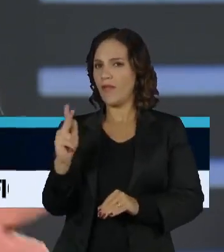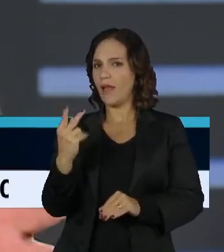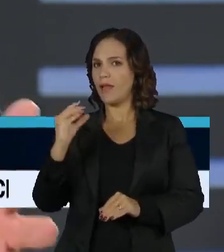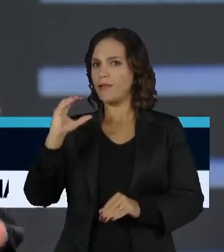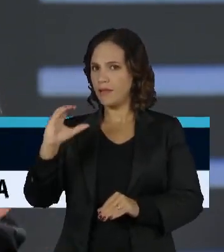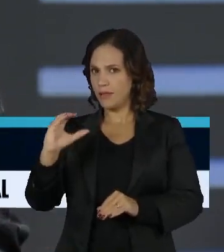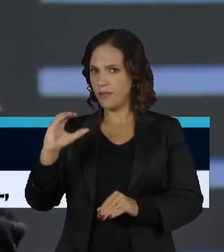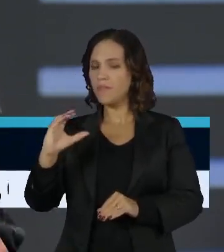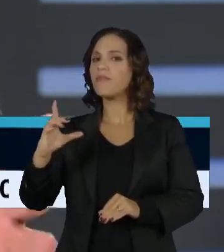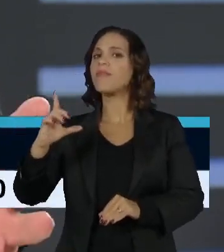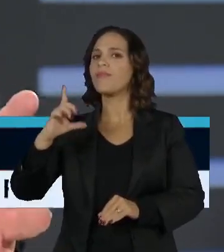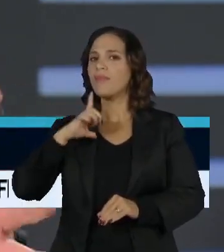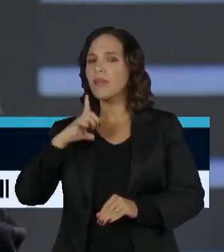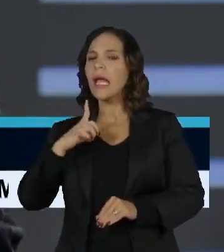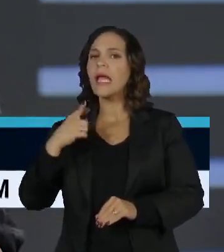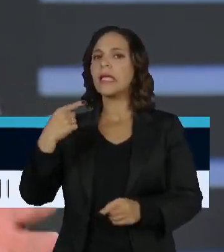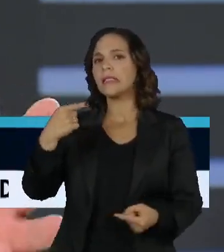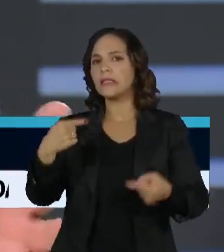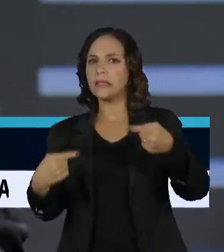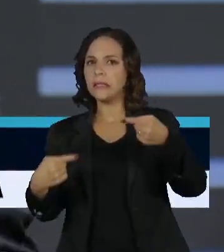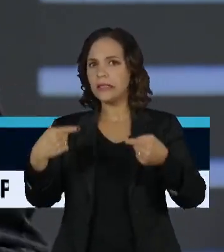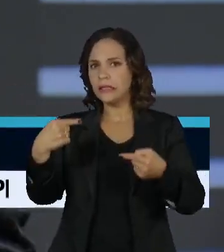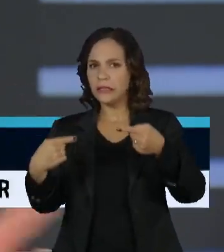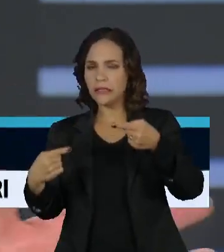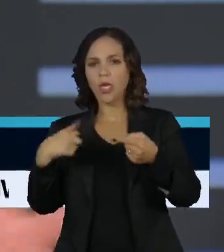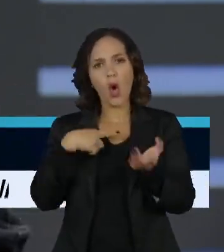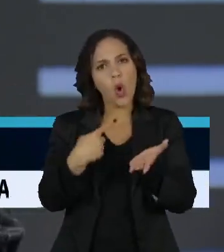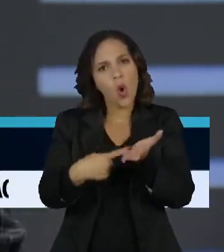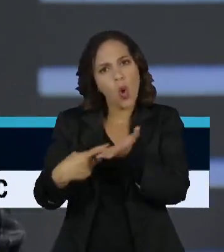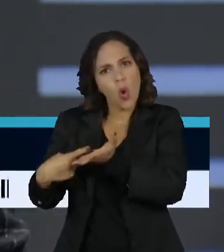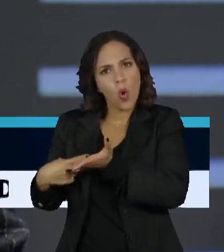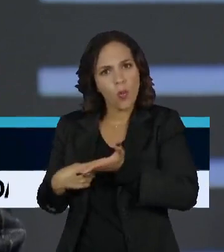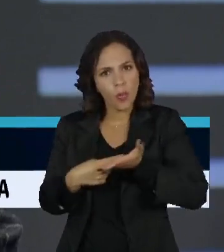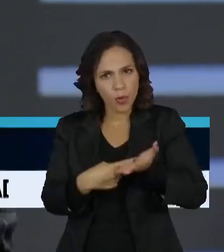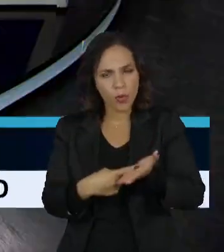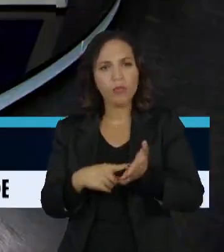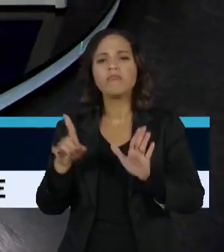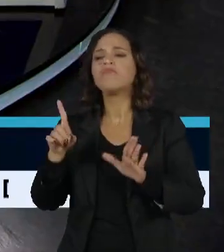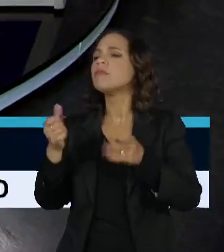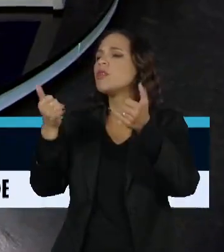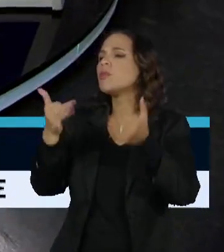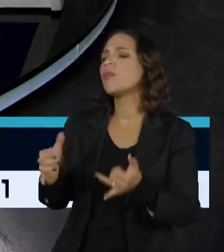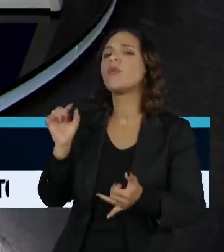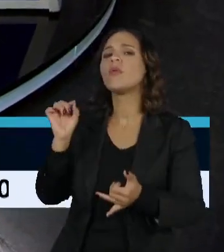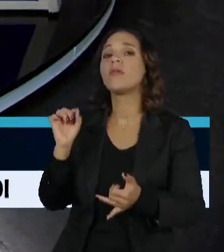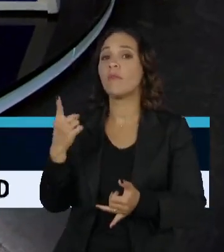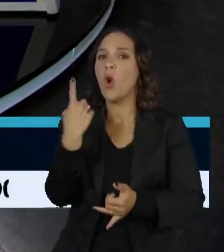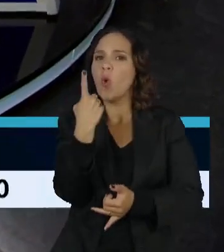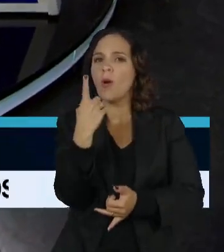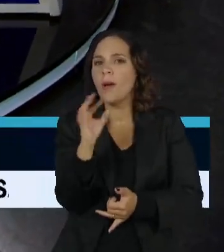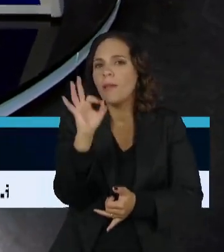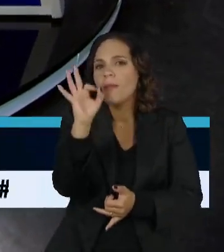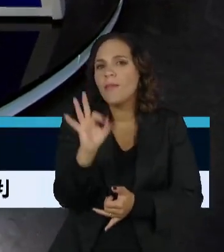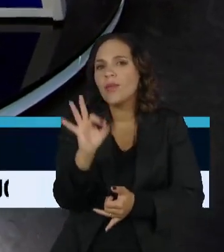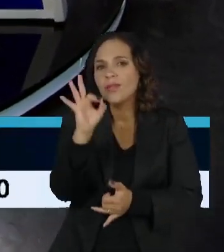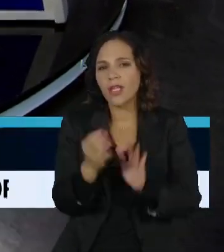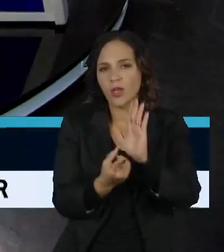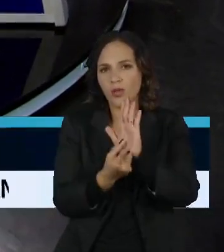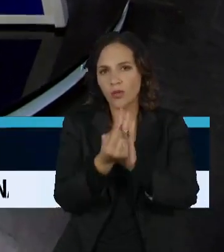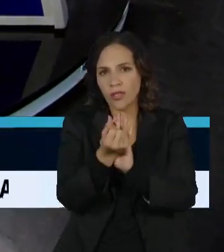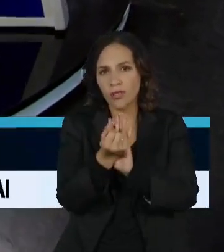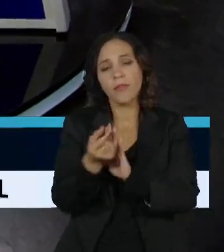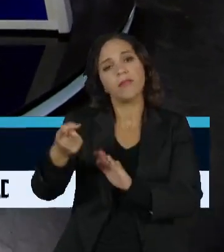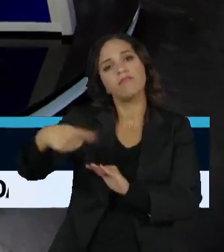entre executivo, judiciário e legislativo, e a justificativa era até o seguinte: não, a gente deixa 1% do orçamento para que o